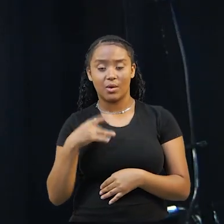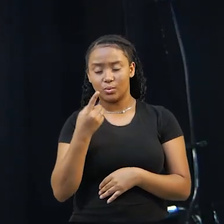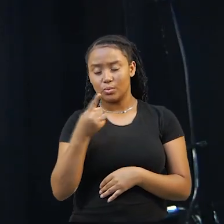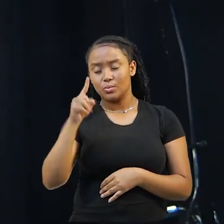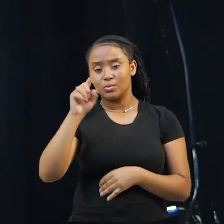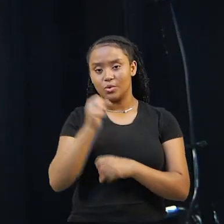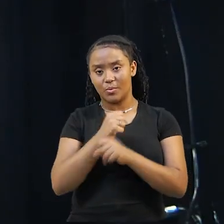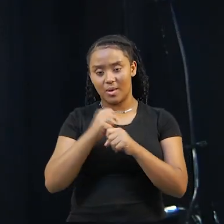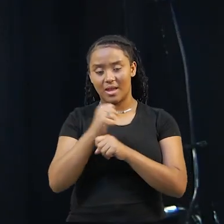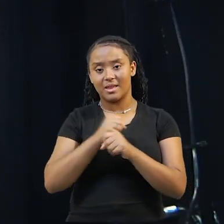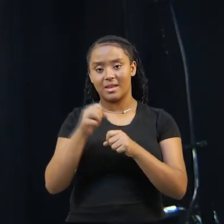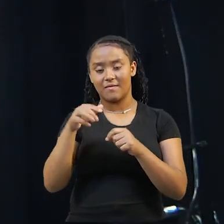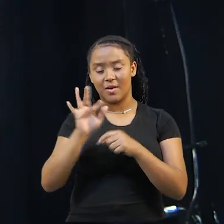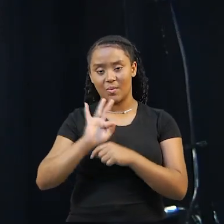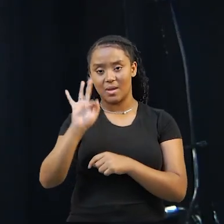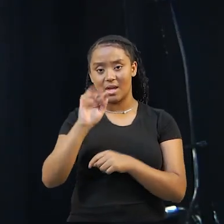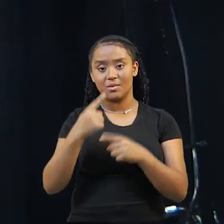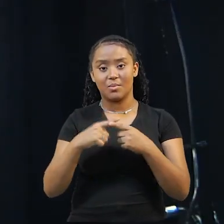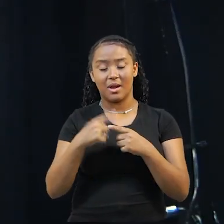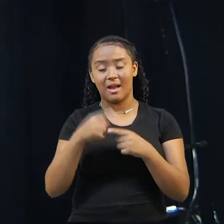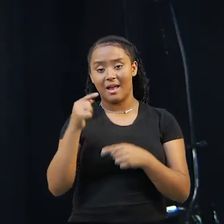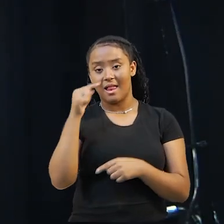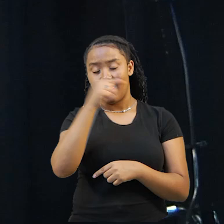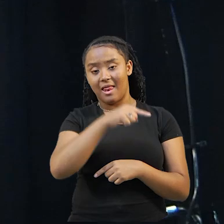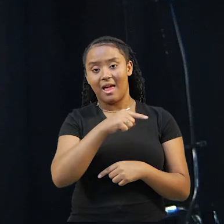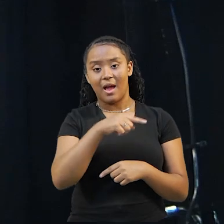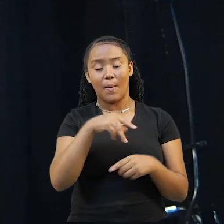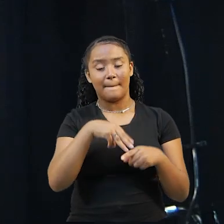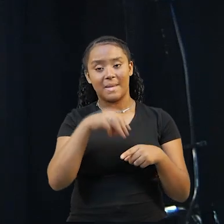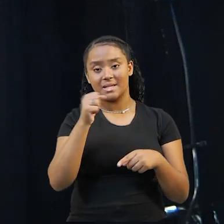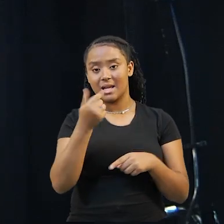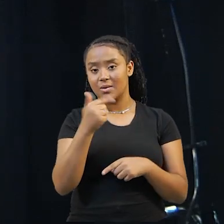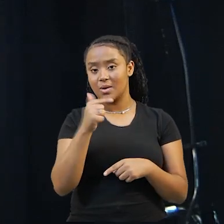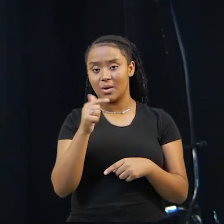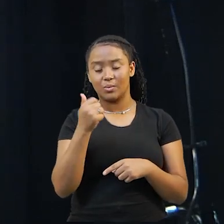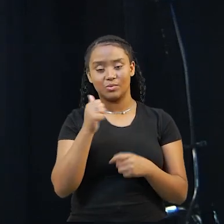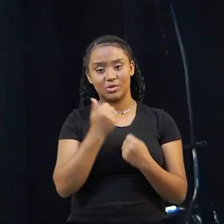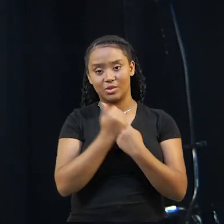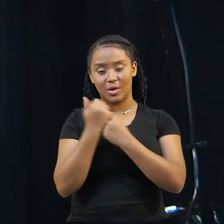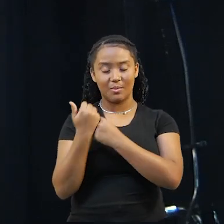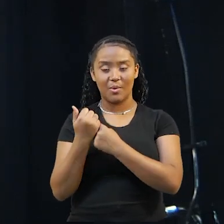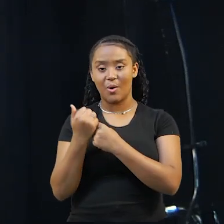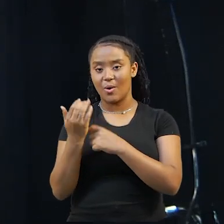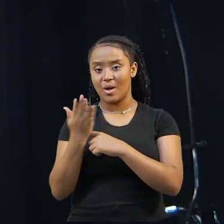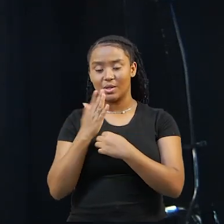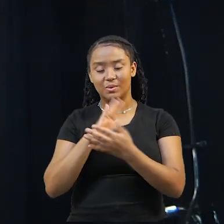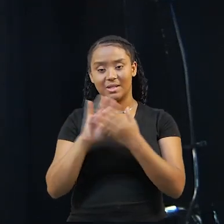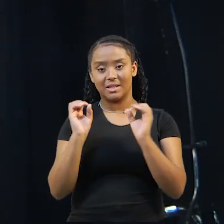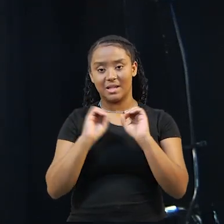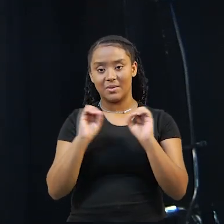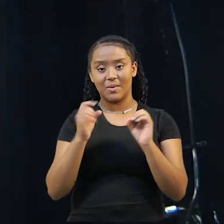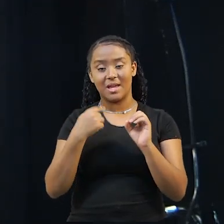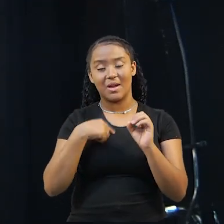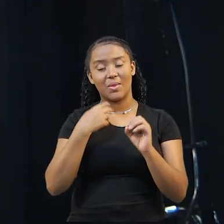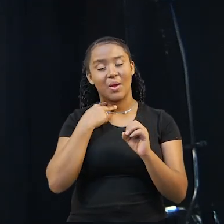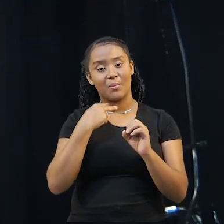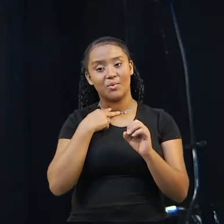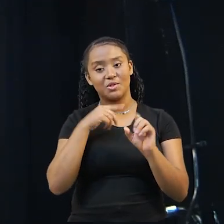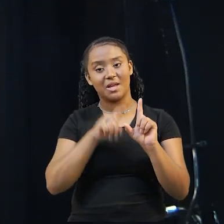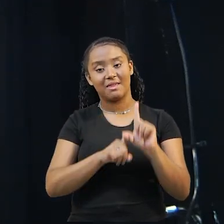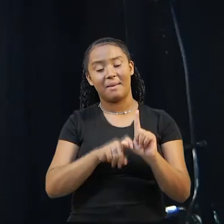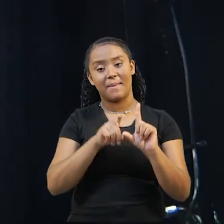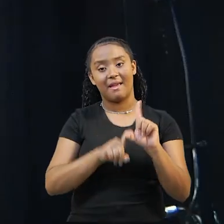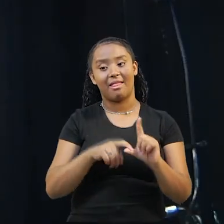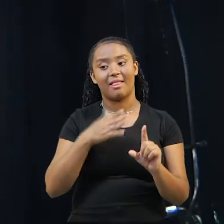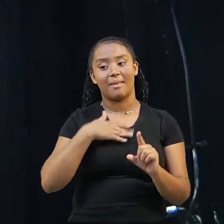e aí, porque lá também o mestrado não tinha bolsa. E eu já não podia mais depender da minha mãe depois de formada. Eu sabia que eu tinha que conseguir,